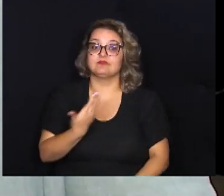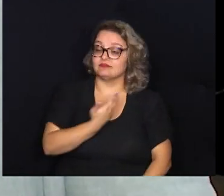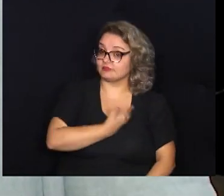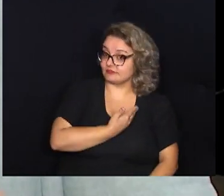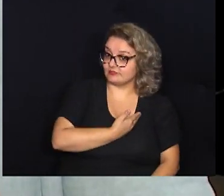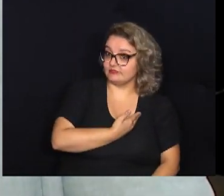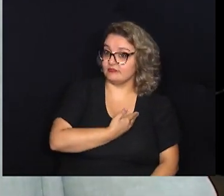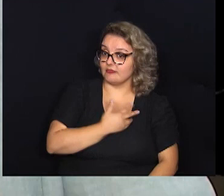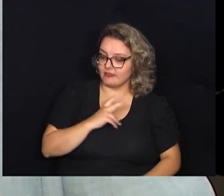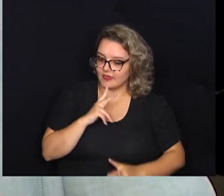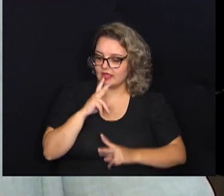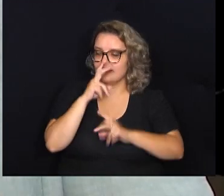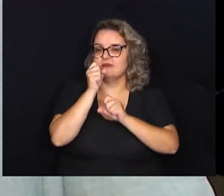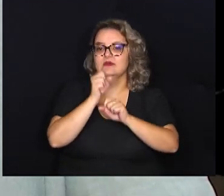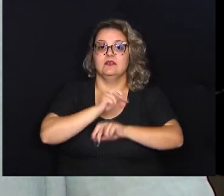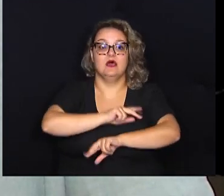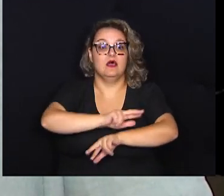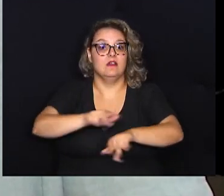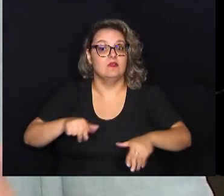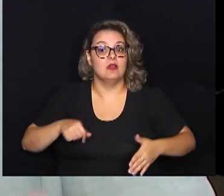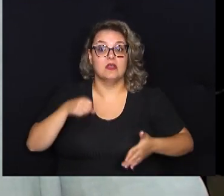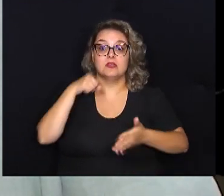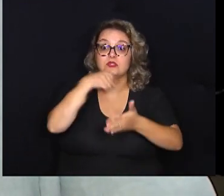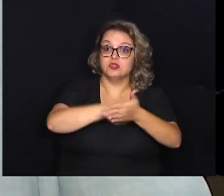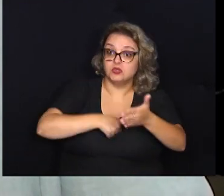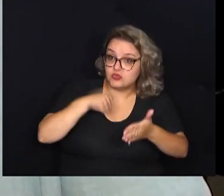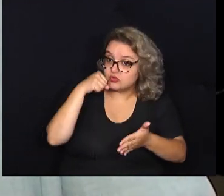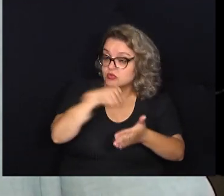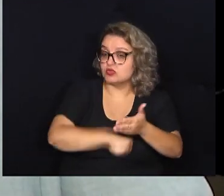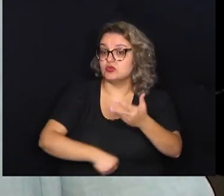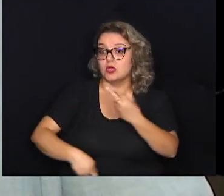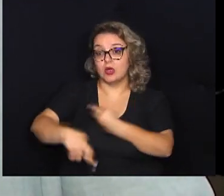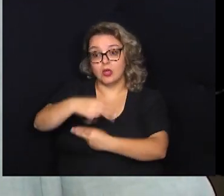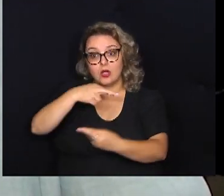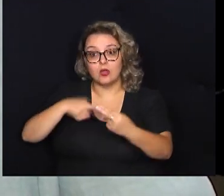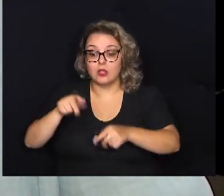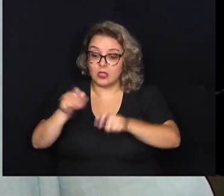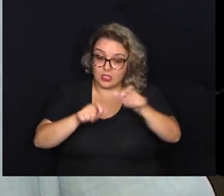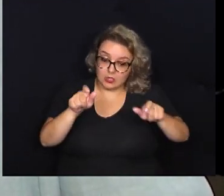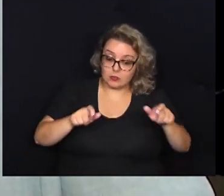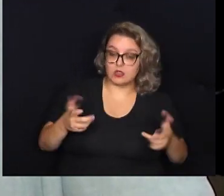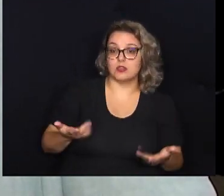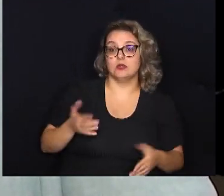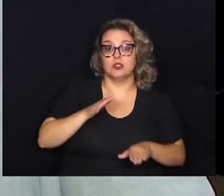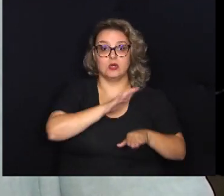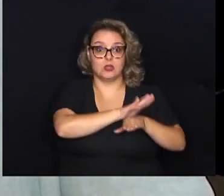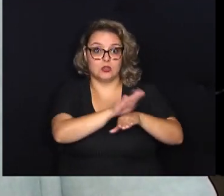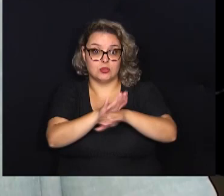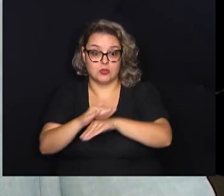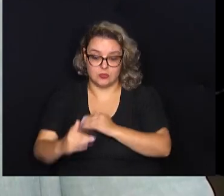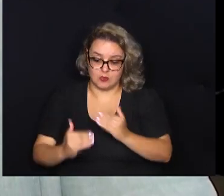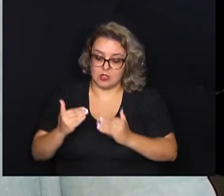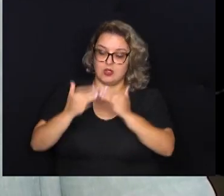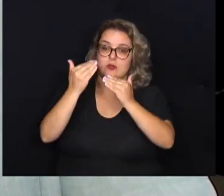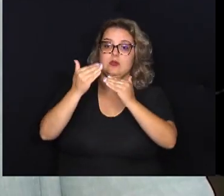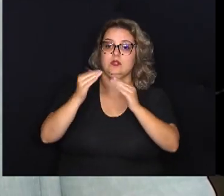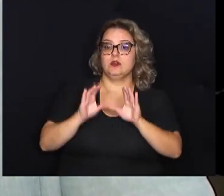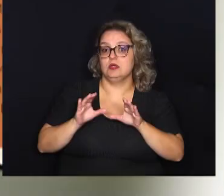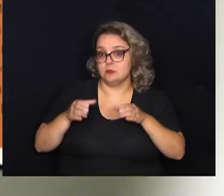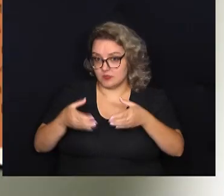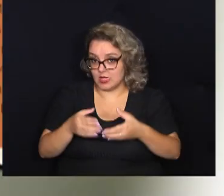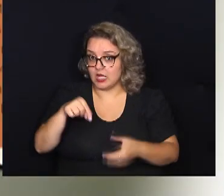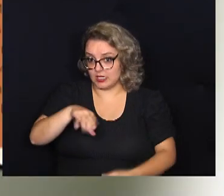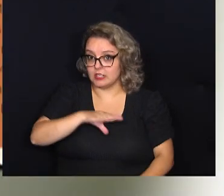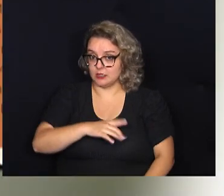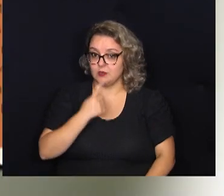que se fortaleceram muitas lutas e muitas relações entre as pessoas que contribuíram para o desenvolvimento dessa comunidade aqui em